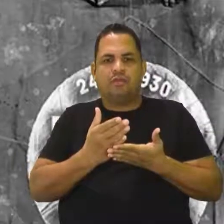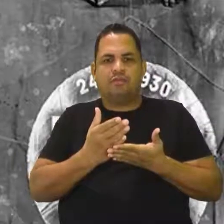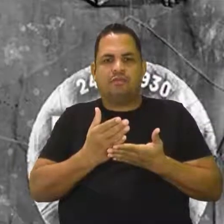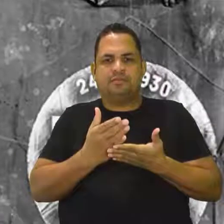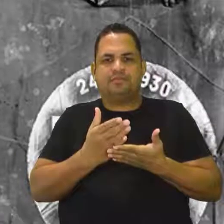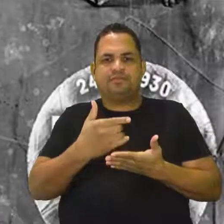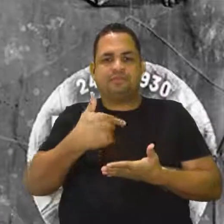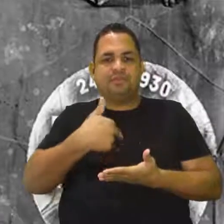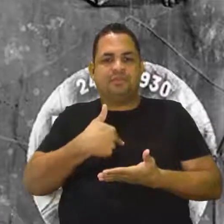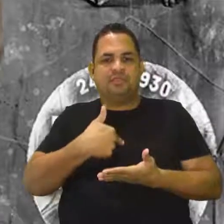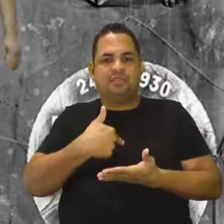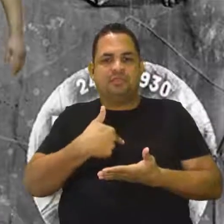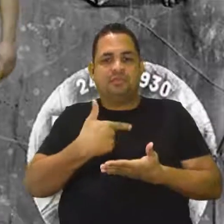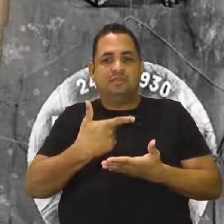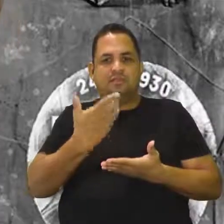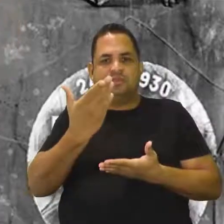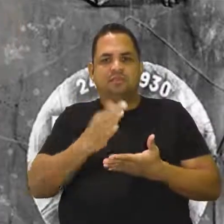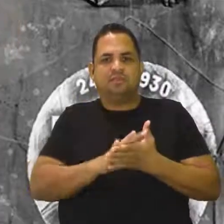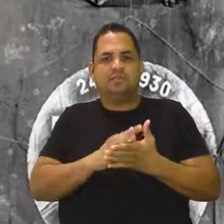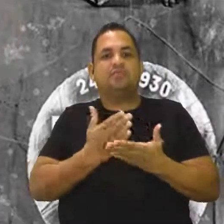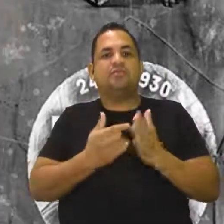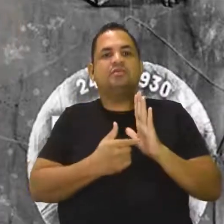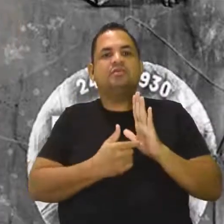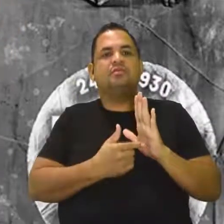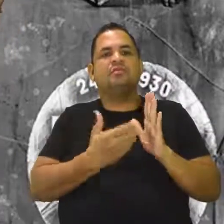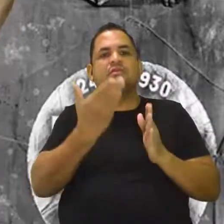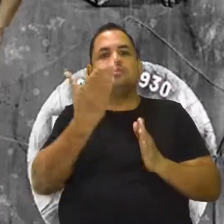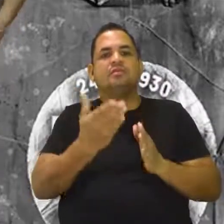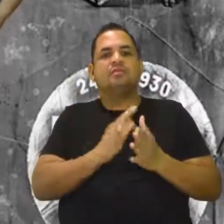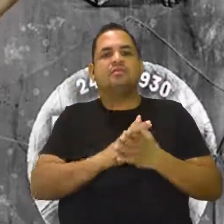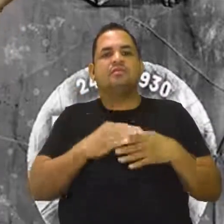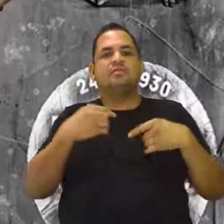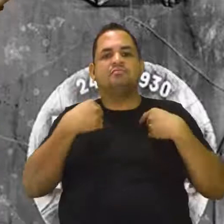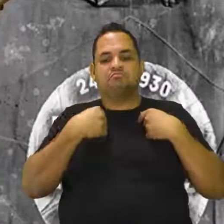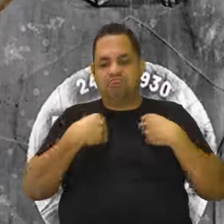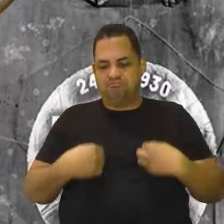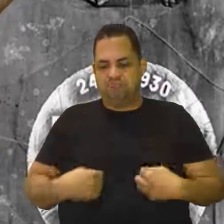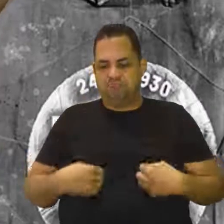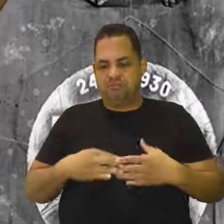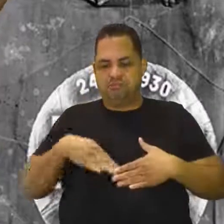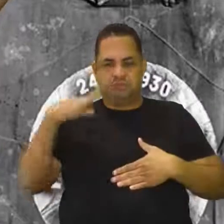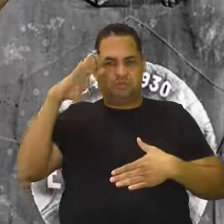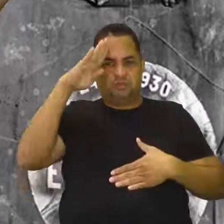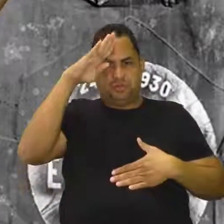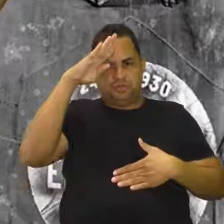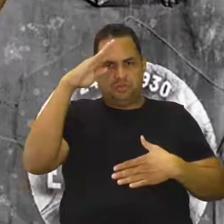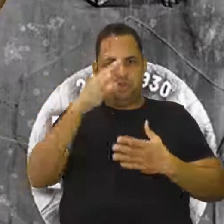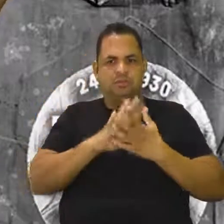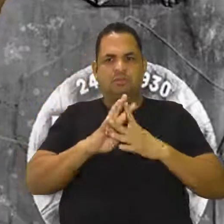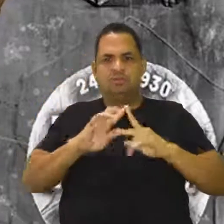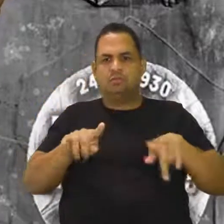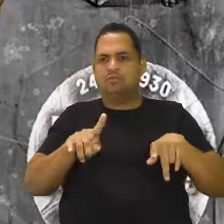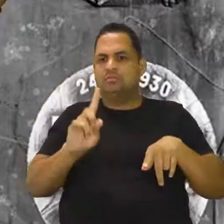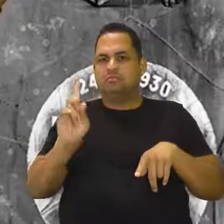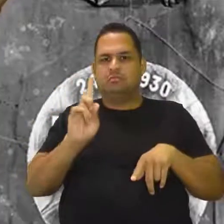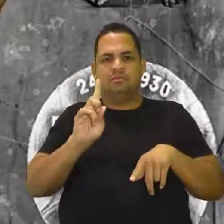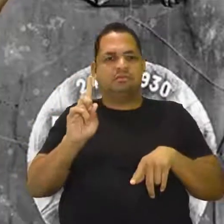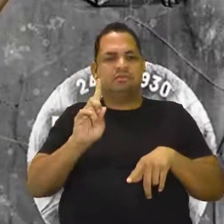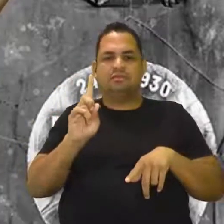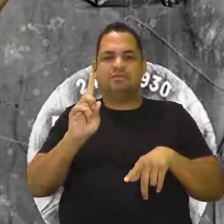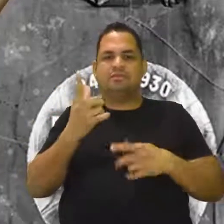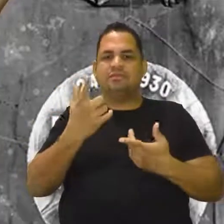O engraçado é que Getúlio Vargas aparece vestido de soldado, né? Mas Getúlio Vargas não era